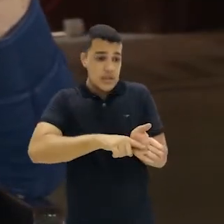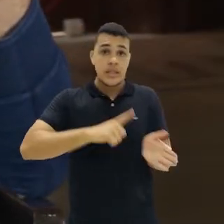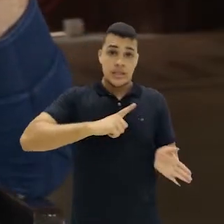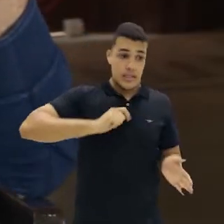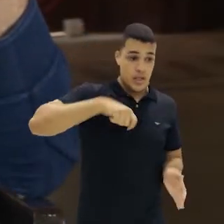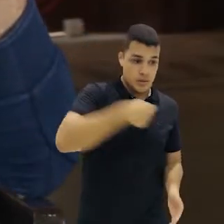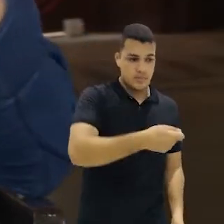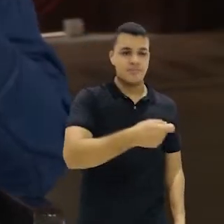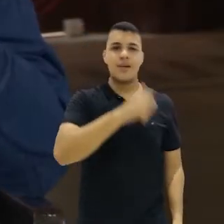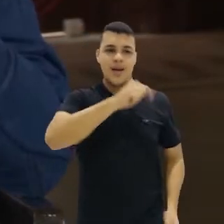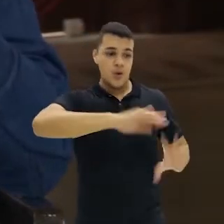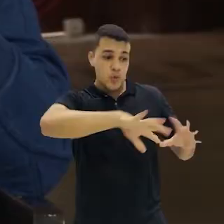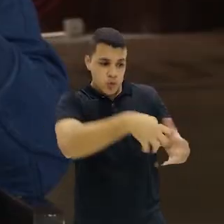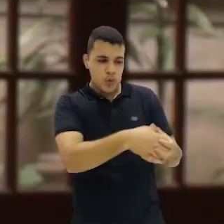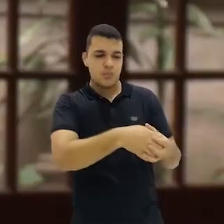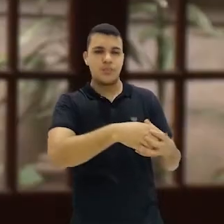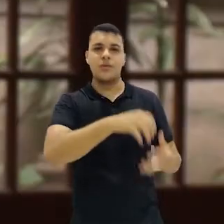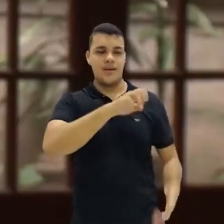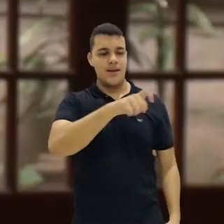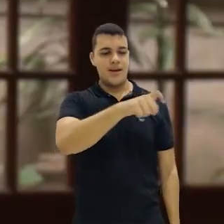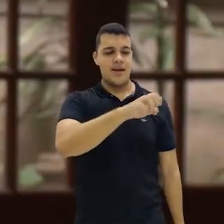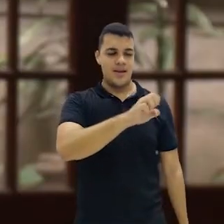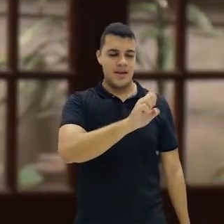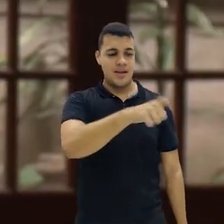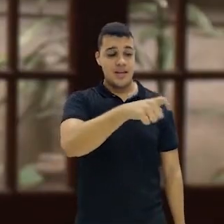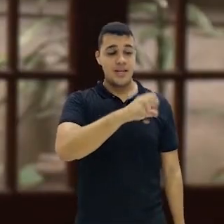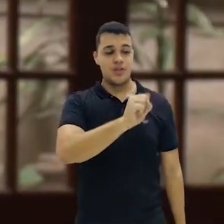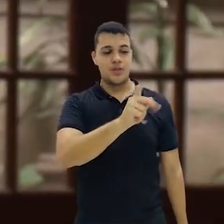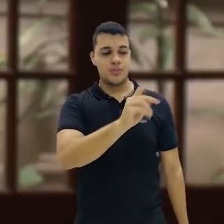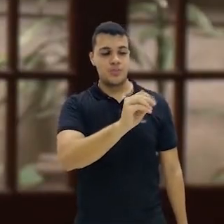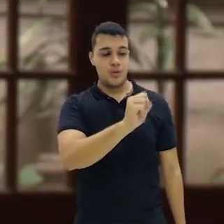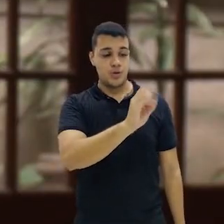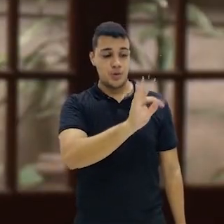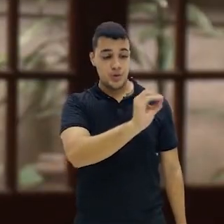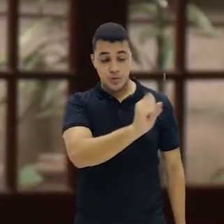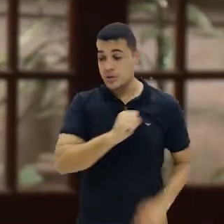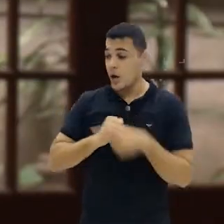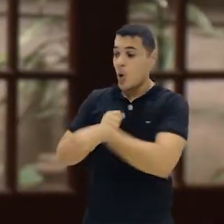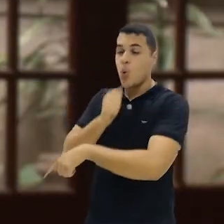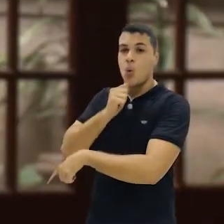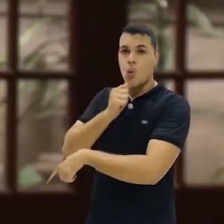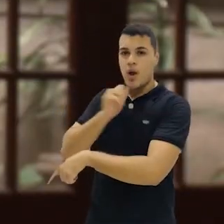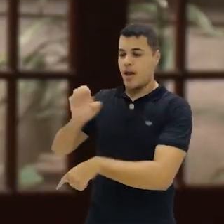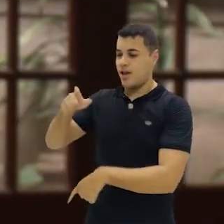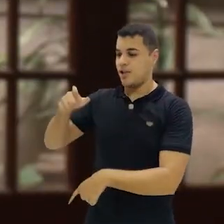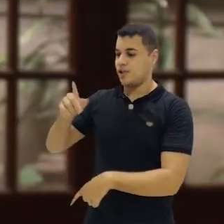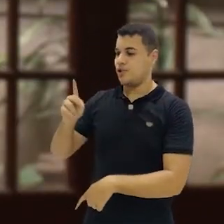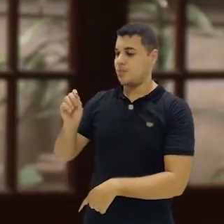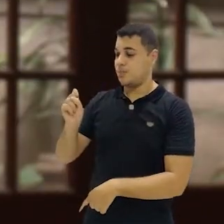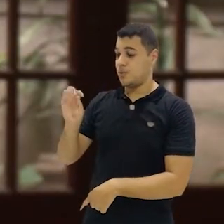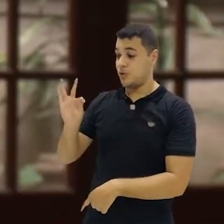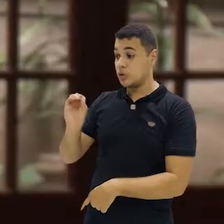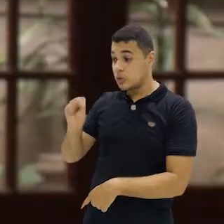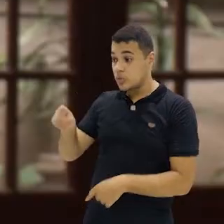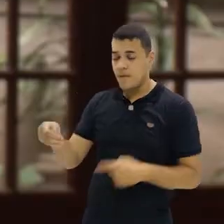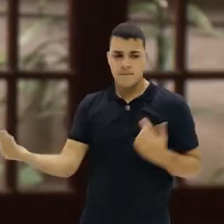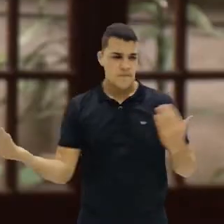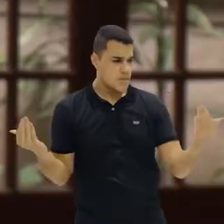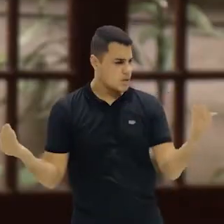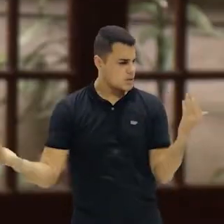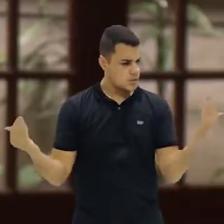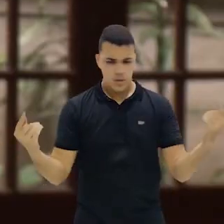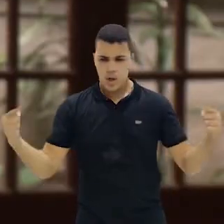essa exposição se refere, na imensa maioria das vezes, a fatores em que se acredita que